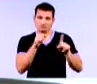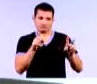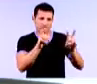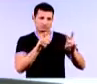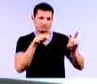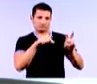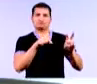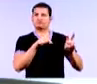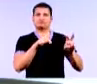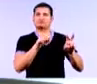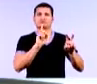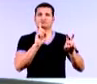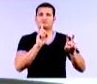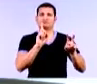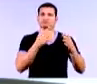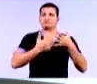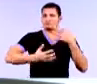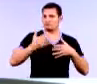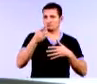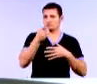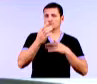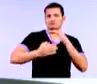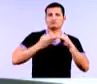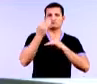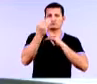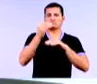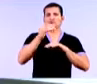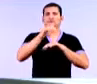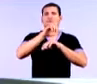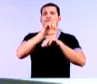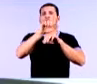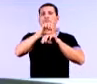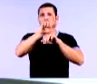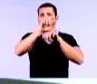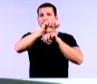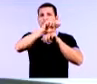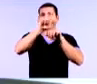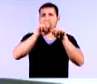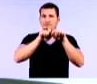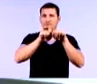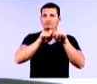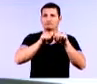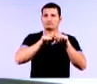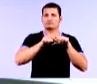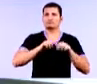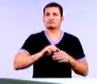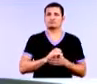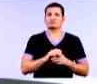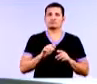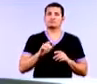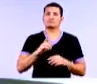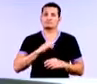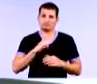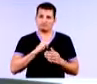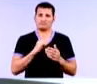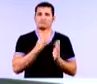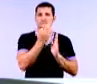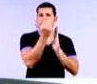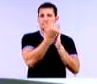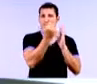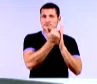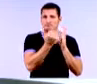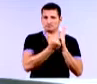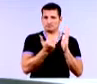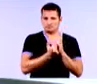computador necessariamente não atrapalha você a desenvolver um algoritmo. Entretanto, existem programas, muitos